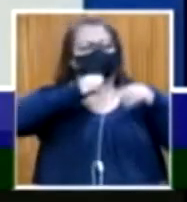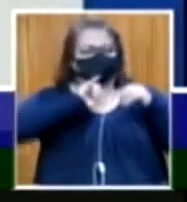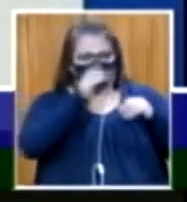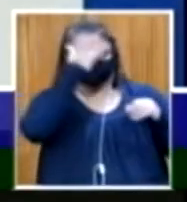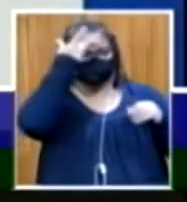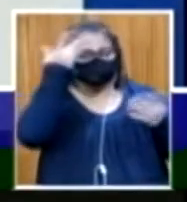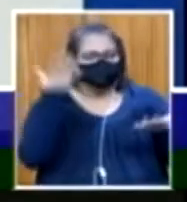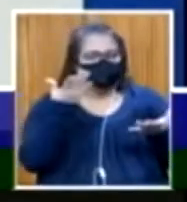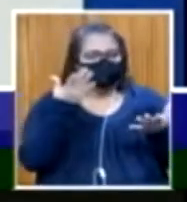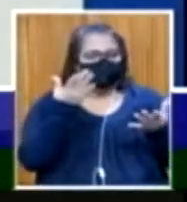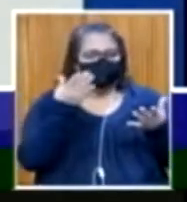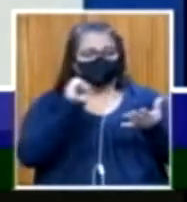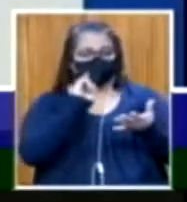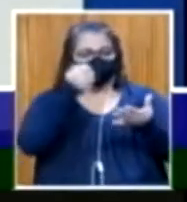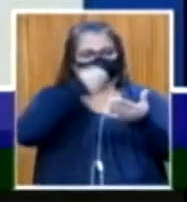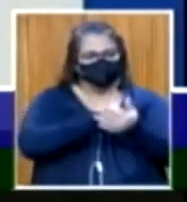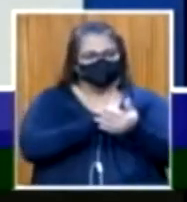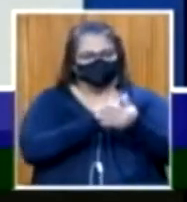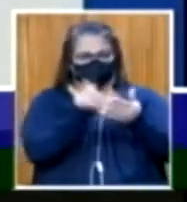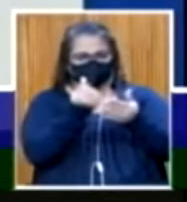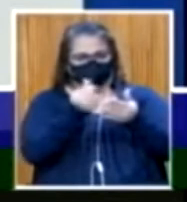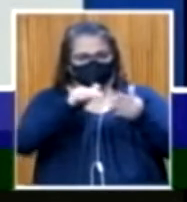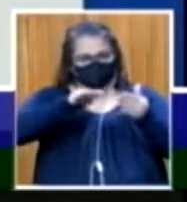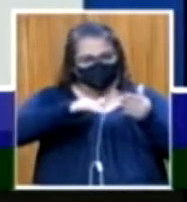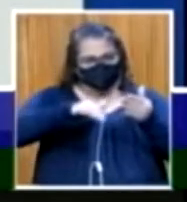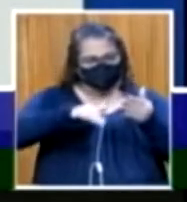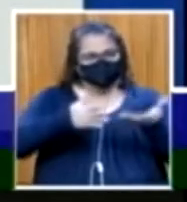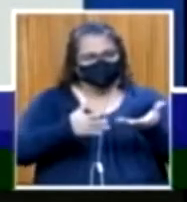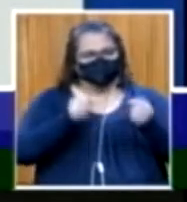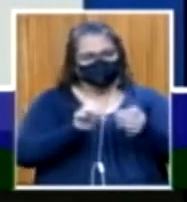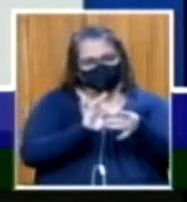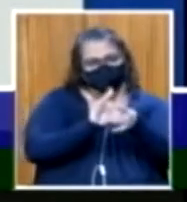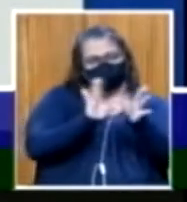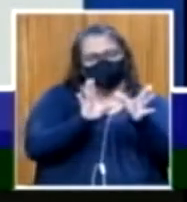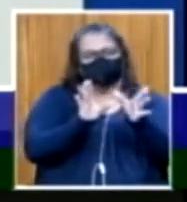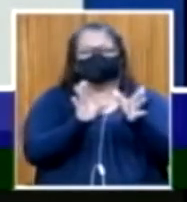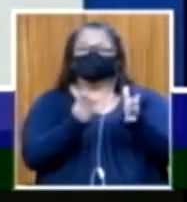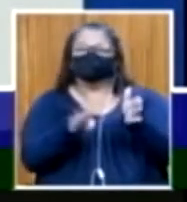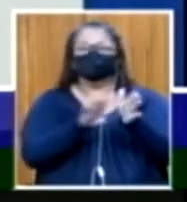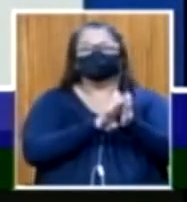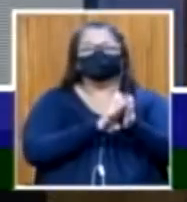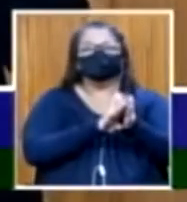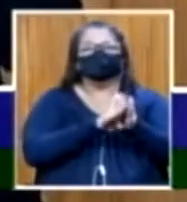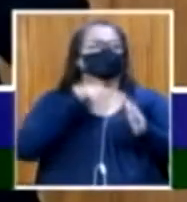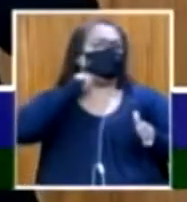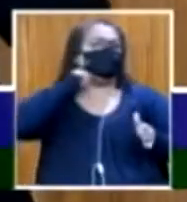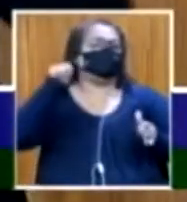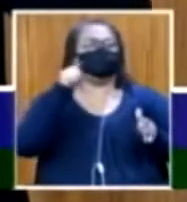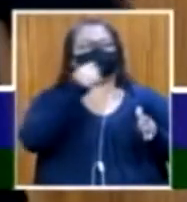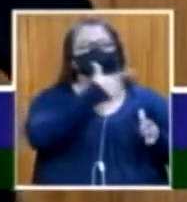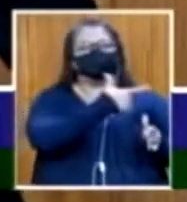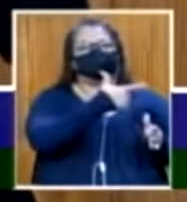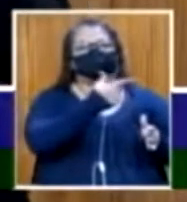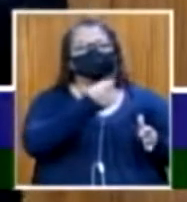têm imóveis declarados no imposto de renda a valor baixo, será permitido até abril de 2022, de janeiro a abril